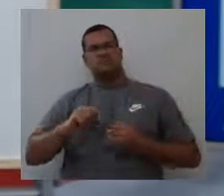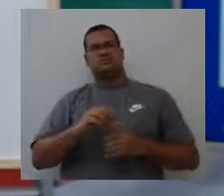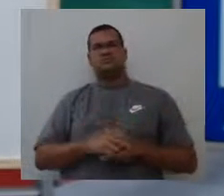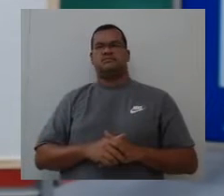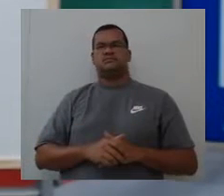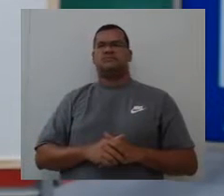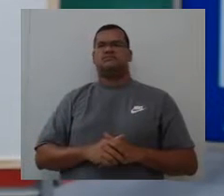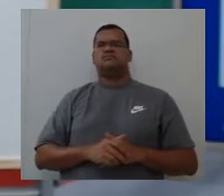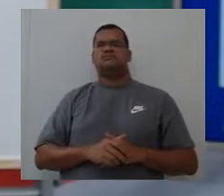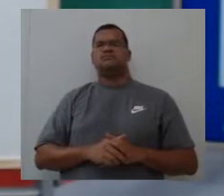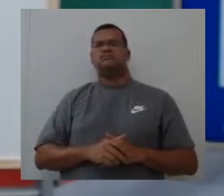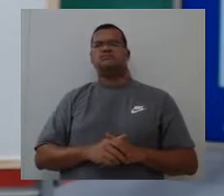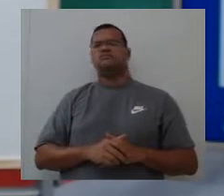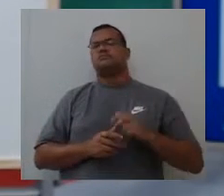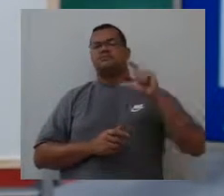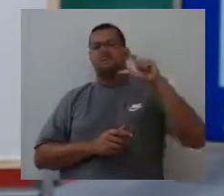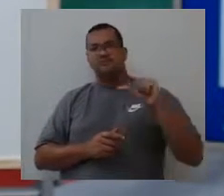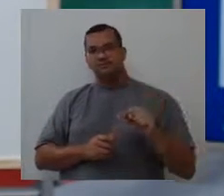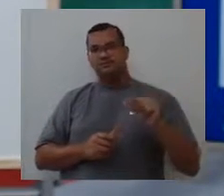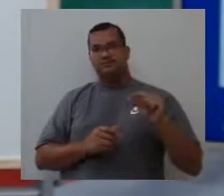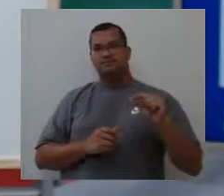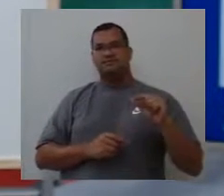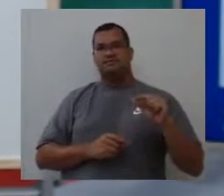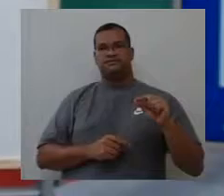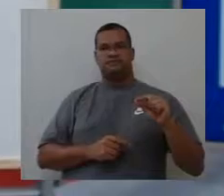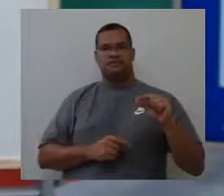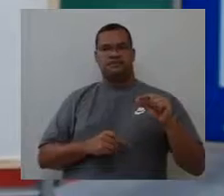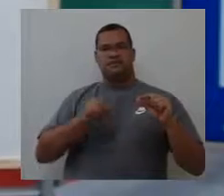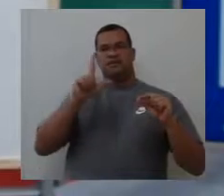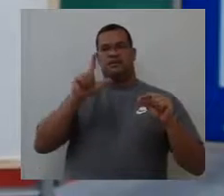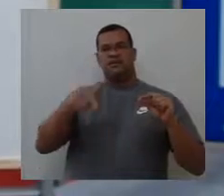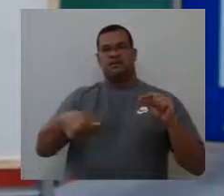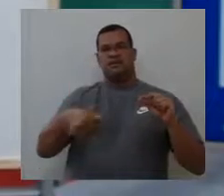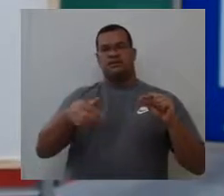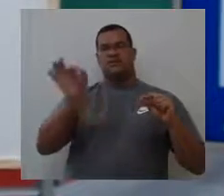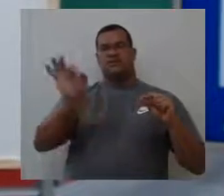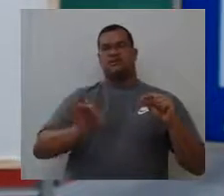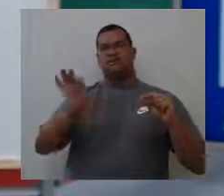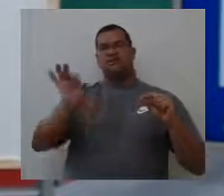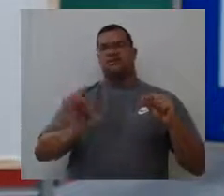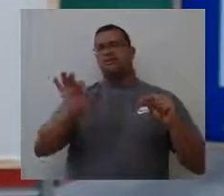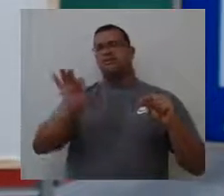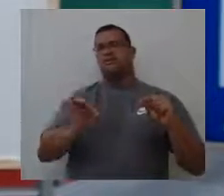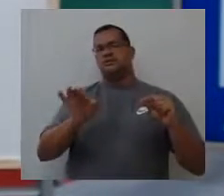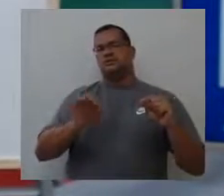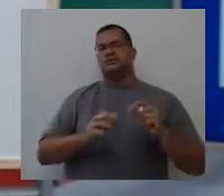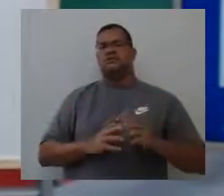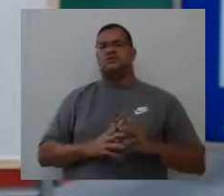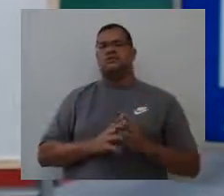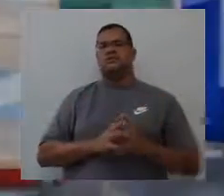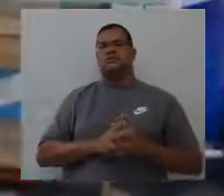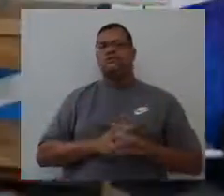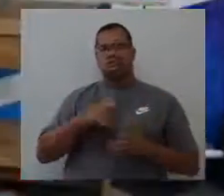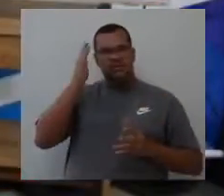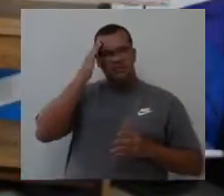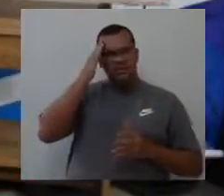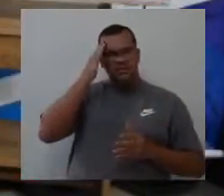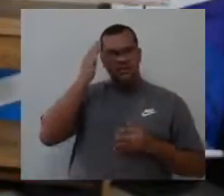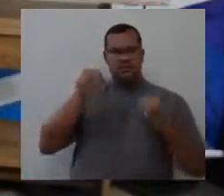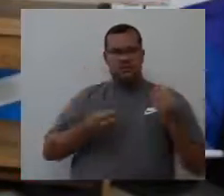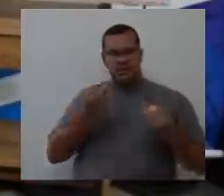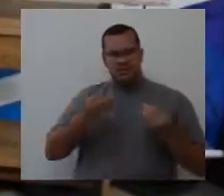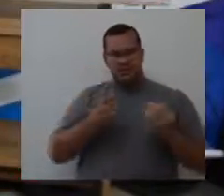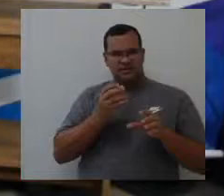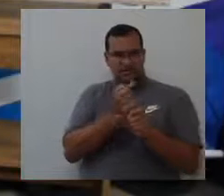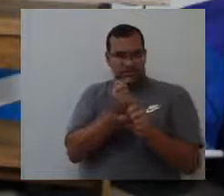A redução de 17% do preço do combustível. Tá entendendo a ideia?